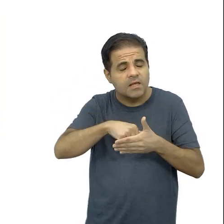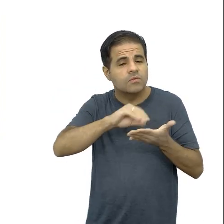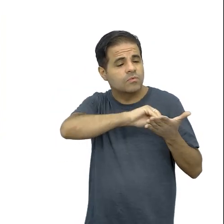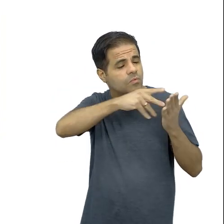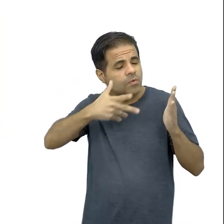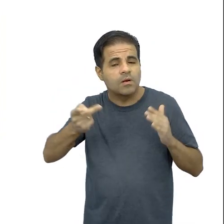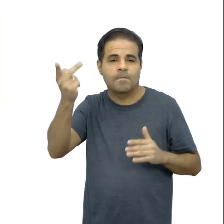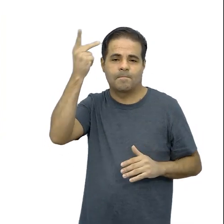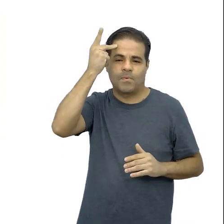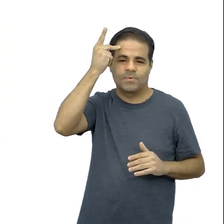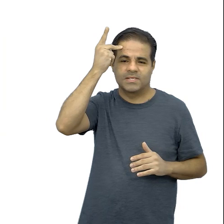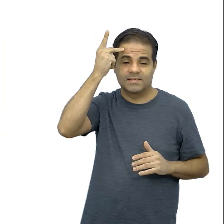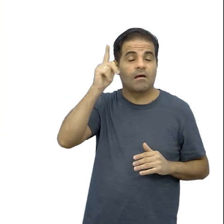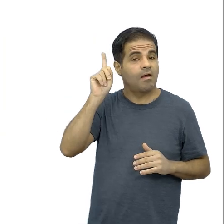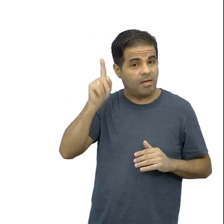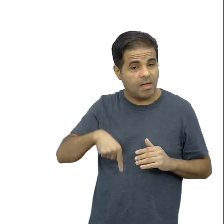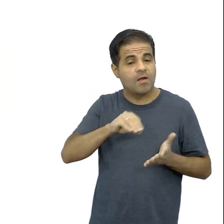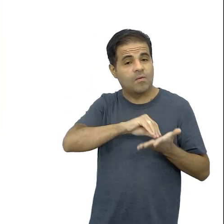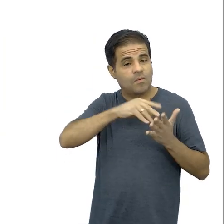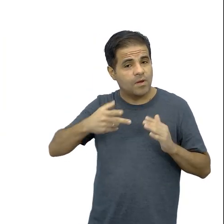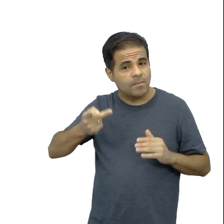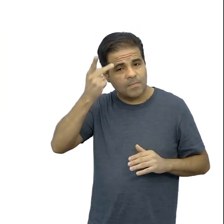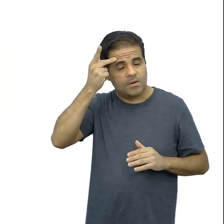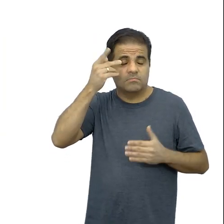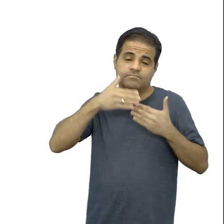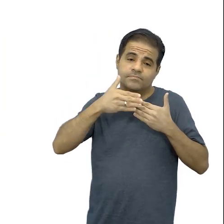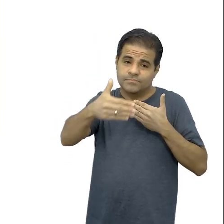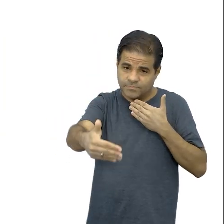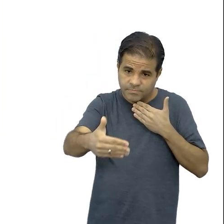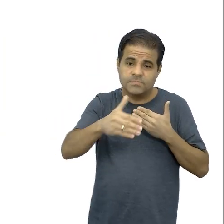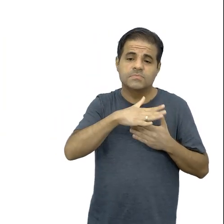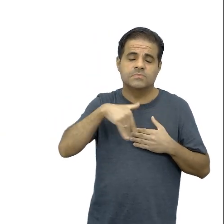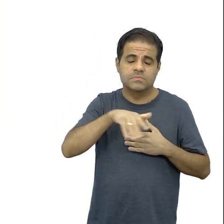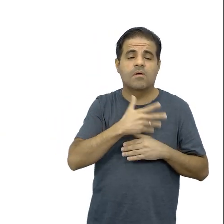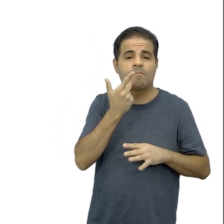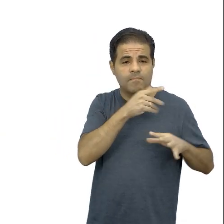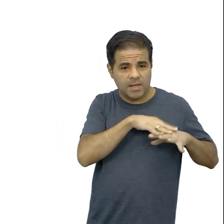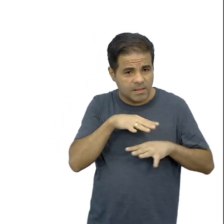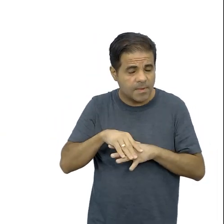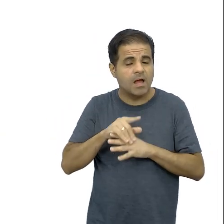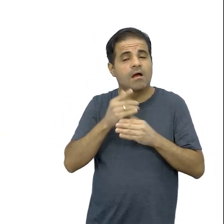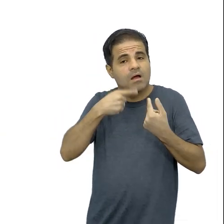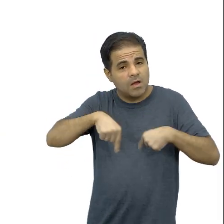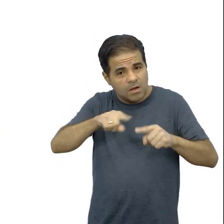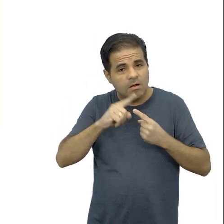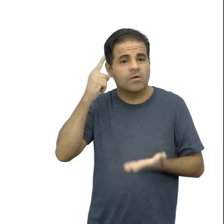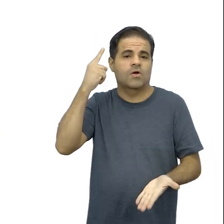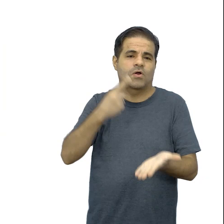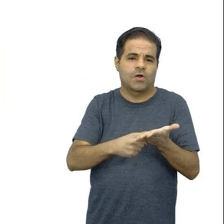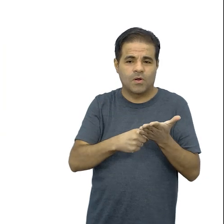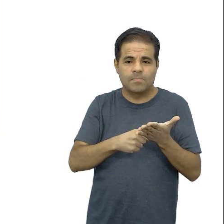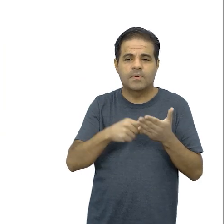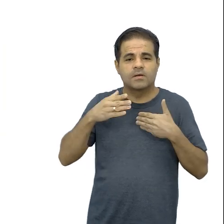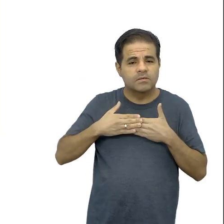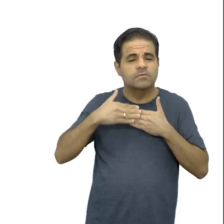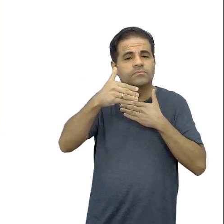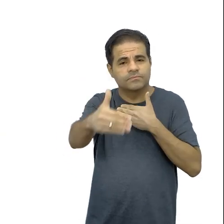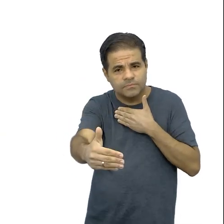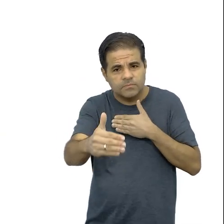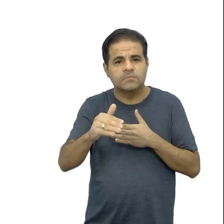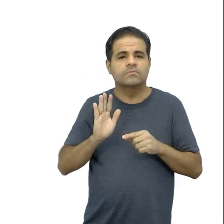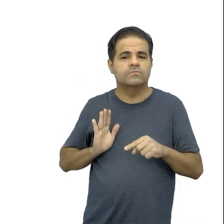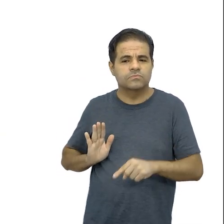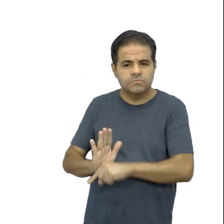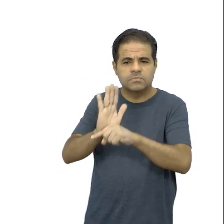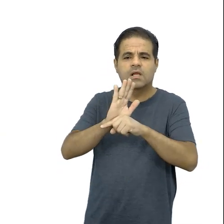currículo paulista, aquilo que o currículo paulista assume enquanto letramento matemático e enquanto compromisso de ajudar os